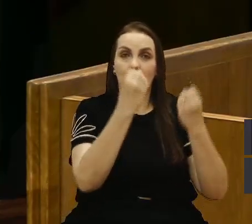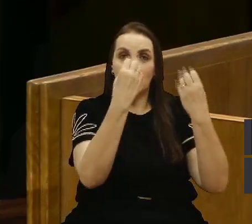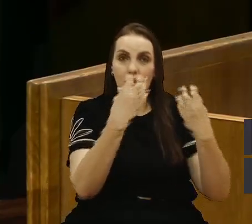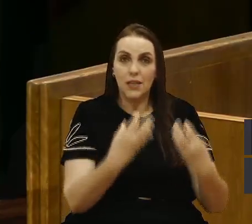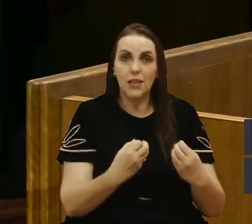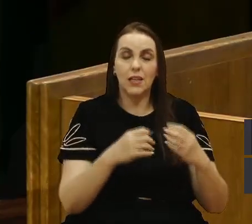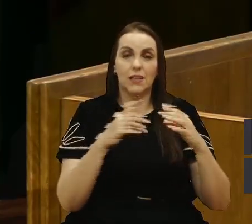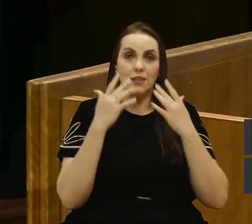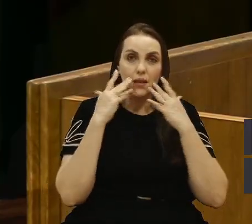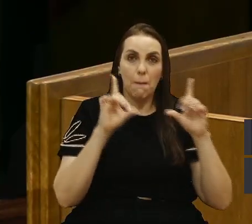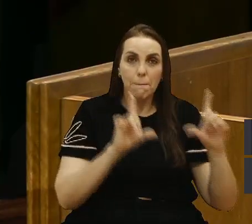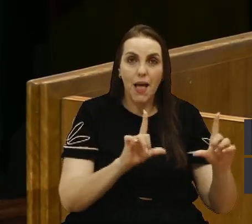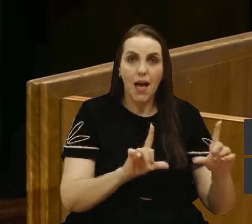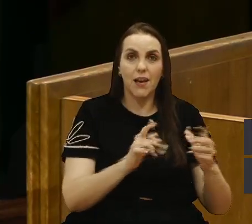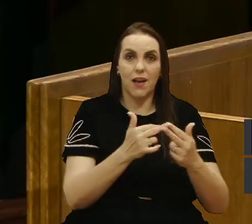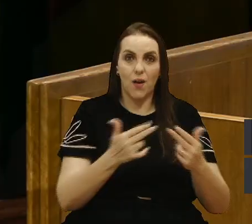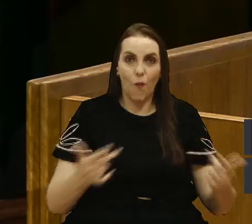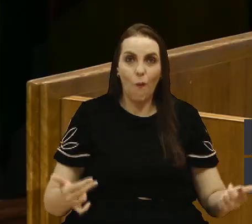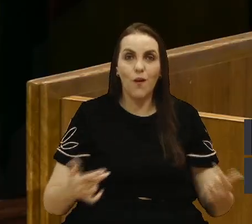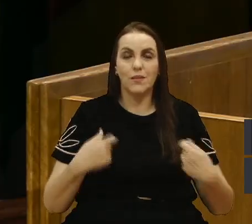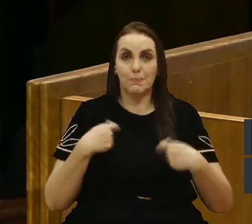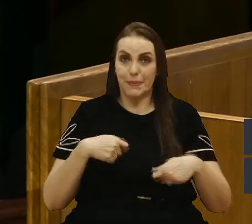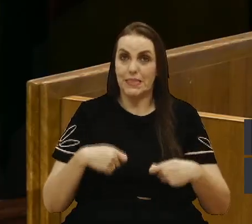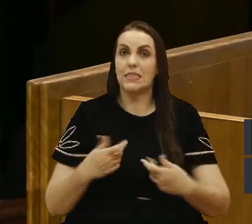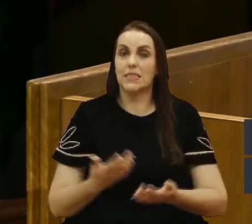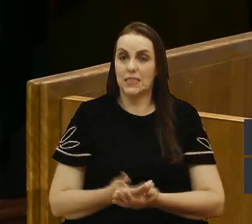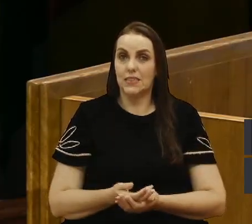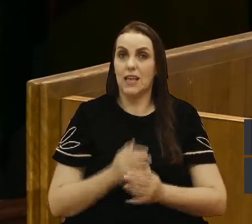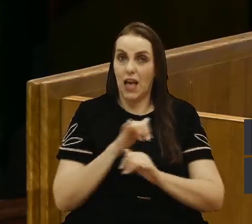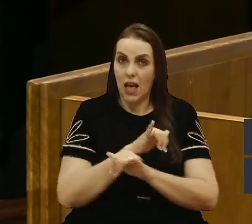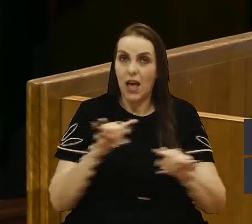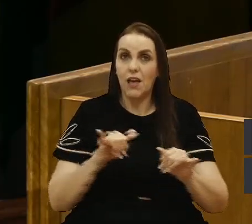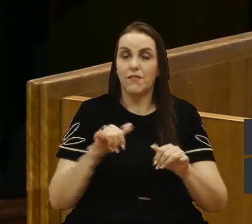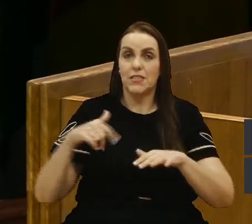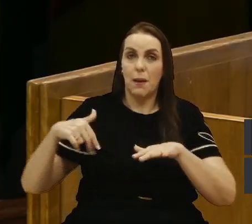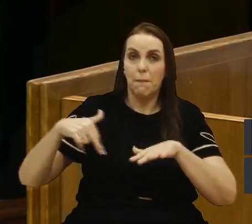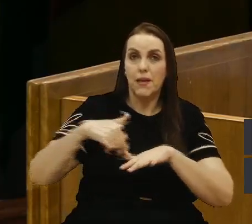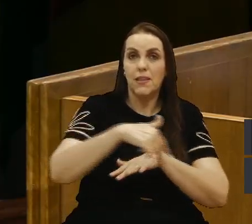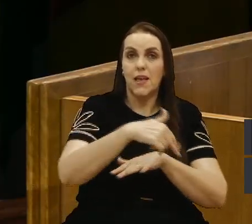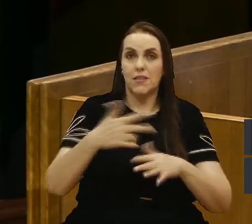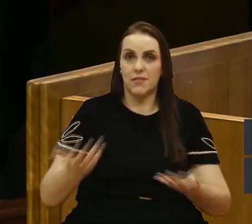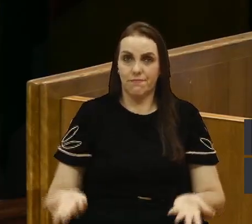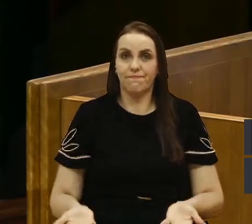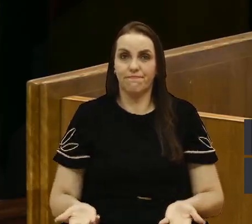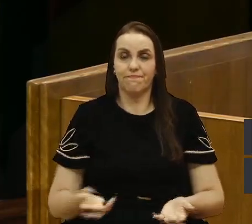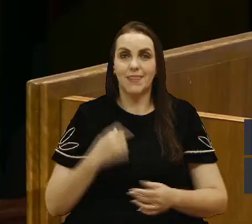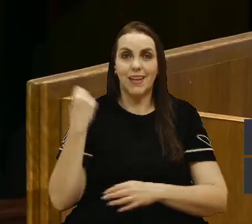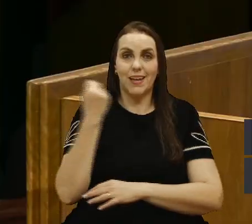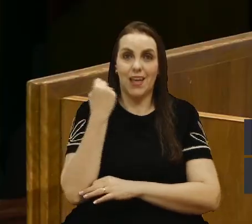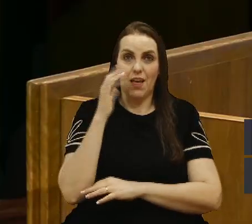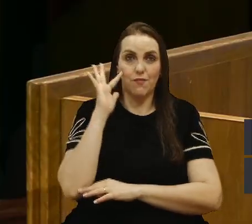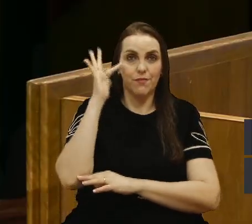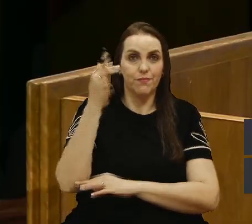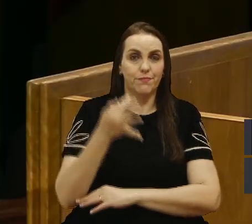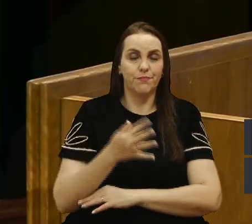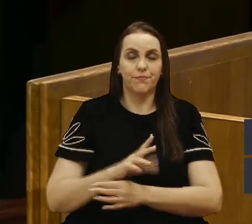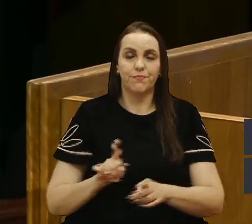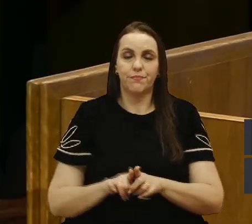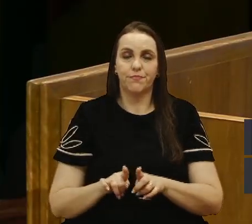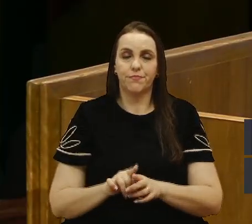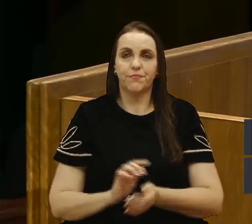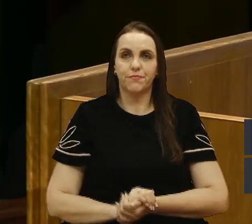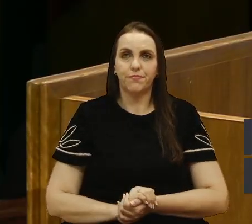porque senão isso vai acarretar em outras coisas muito graves também. Eu vou falar do meu grande expediente, eu vou